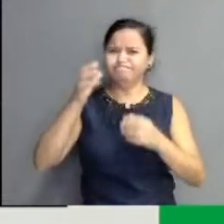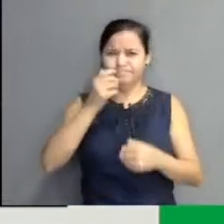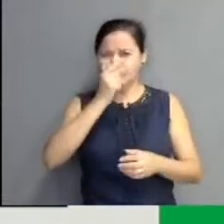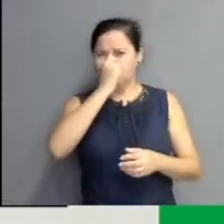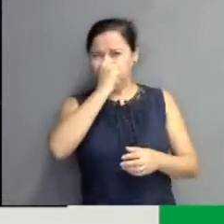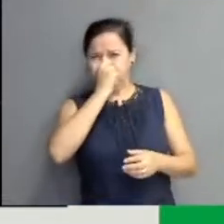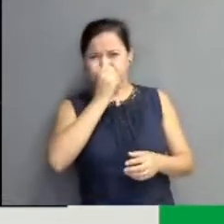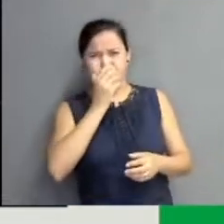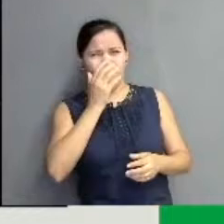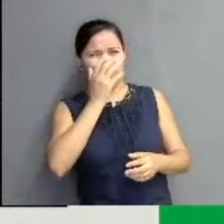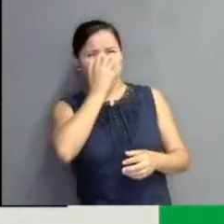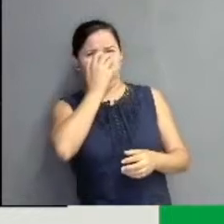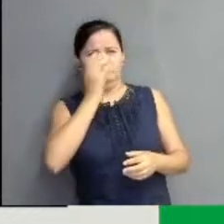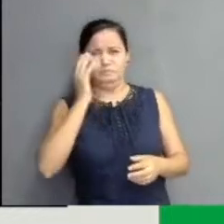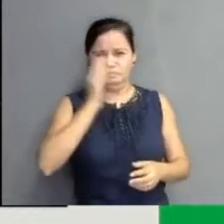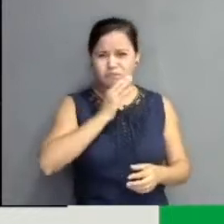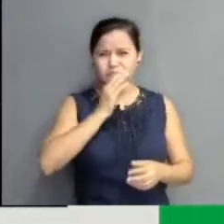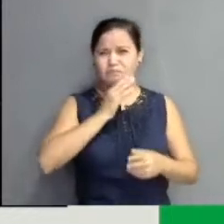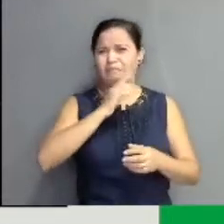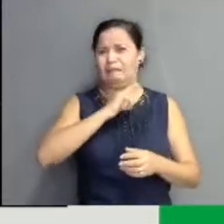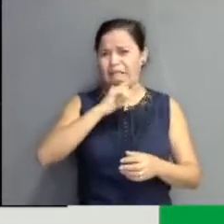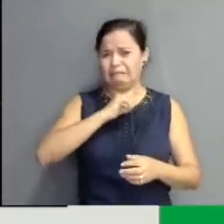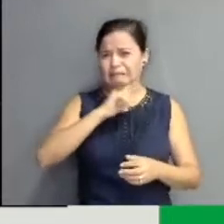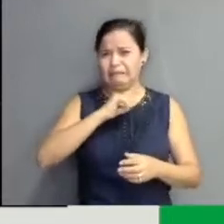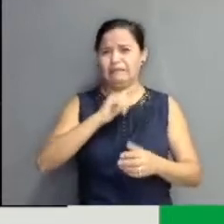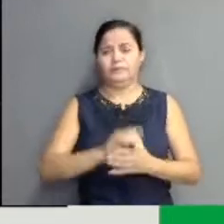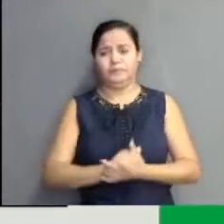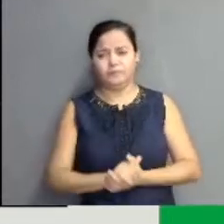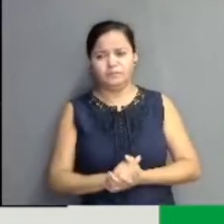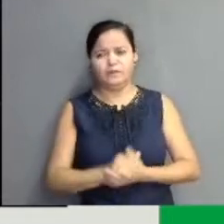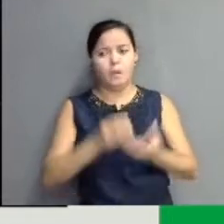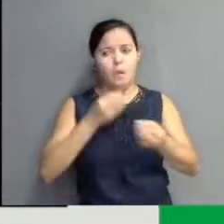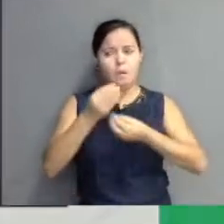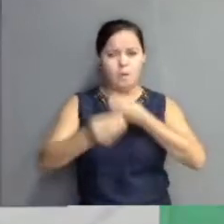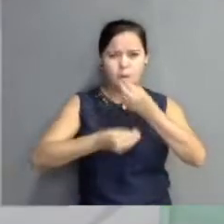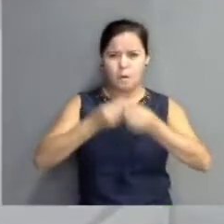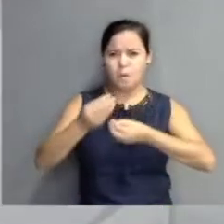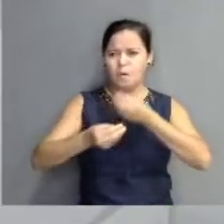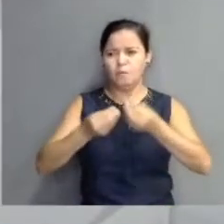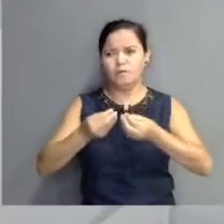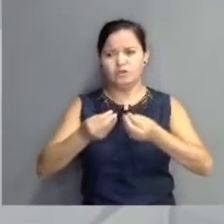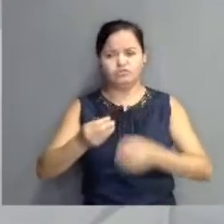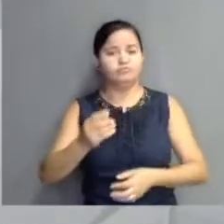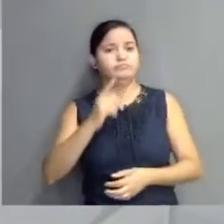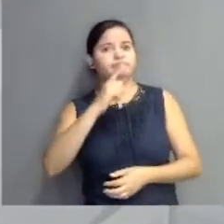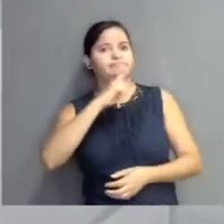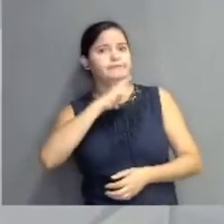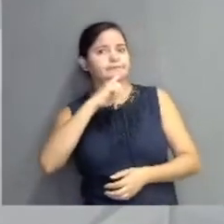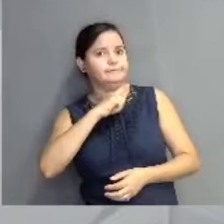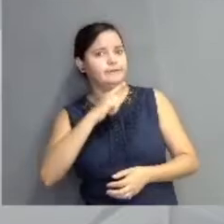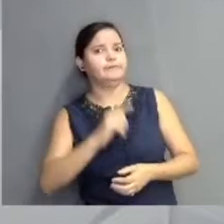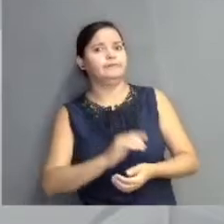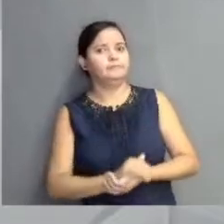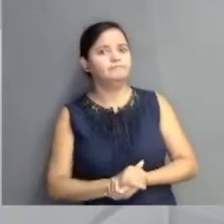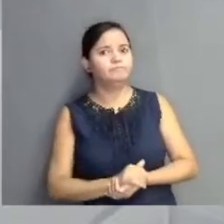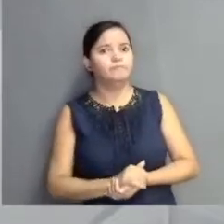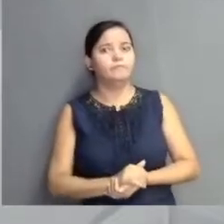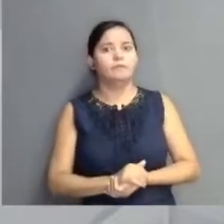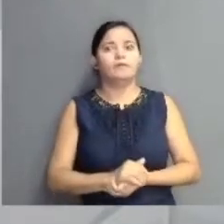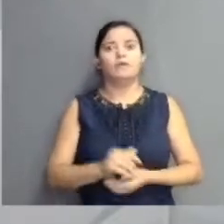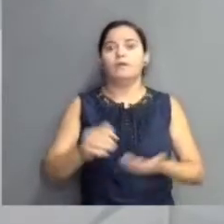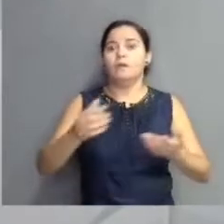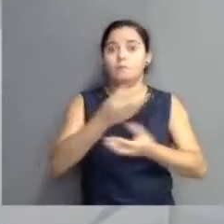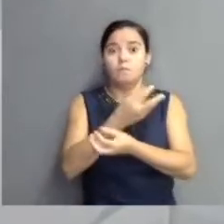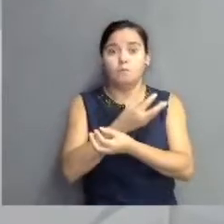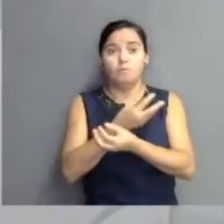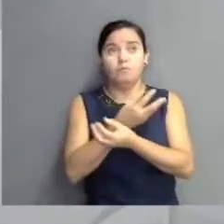sabe a importância das grandes revoluções que a gente já teve, né? Como diria Yuval Harari, né? A gente tem aí a chamada revolução